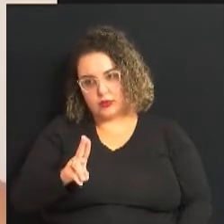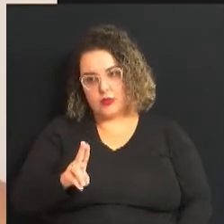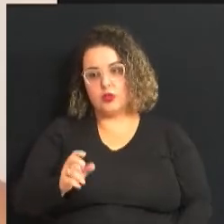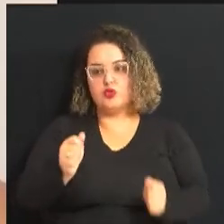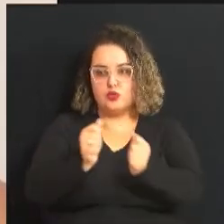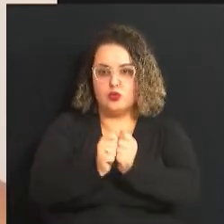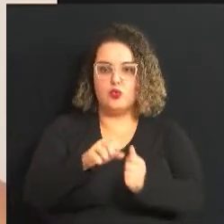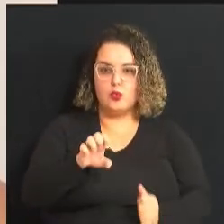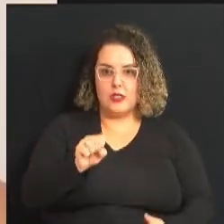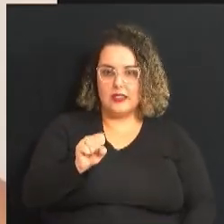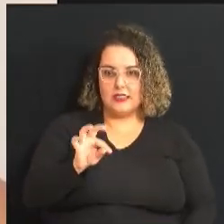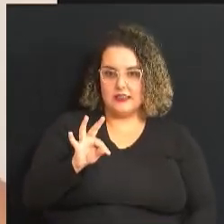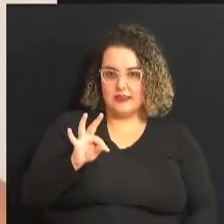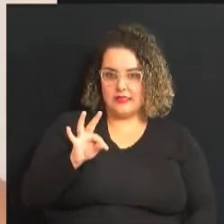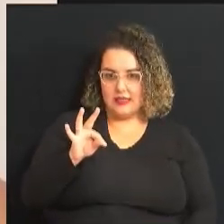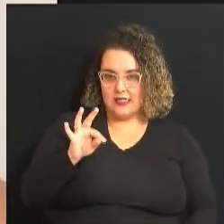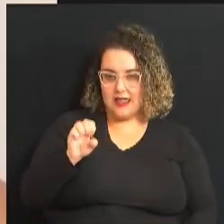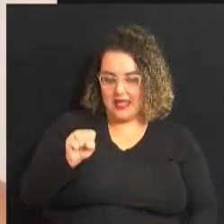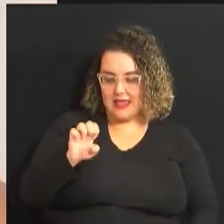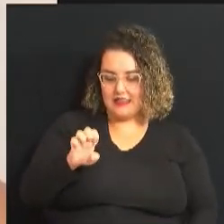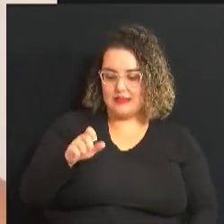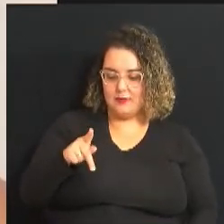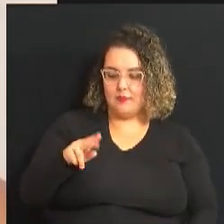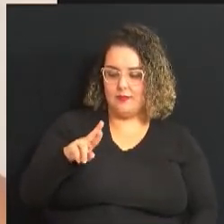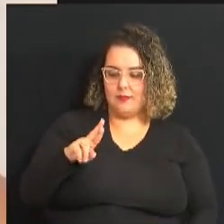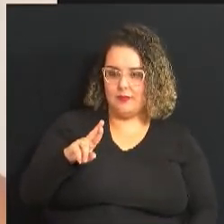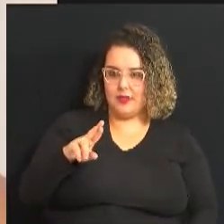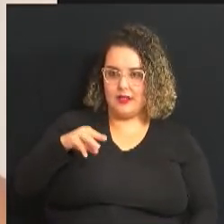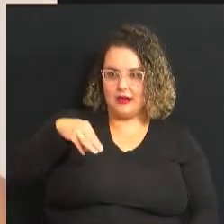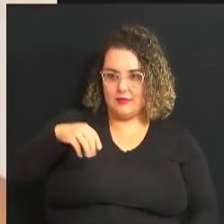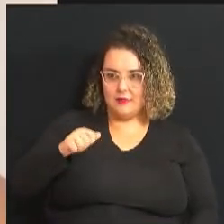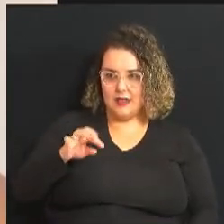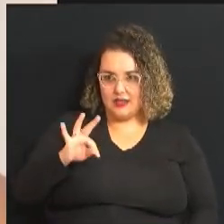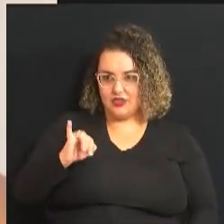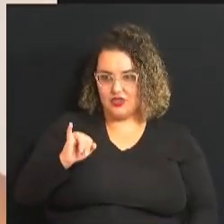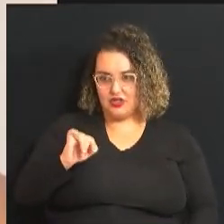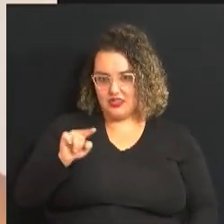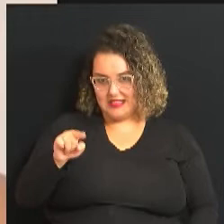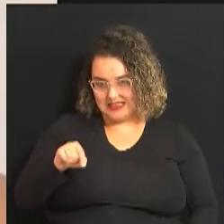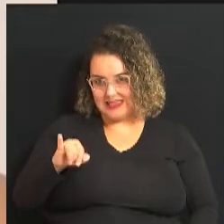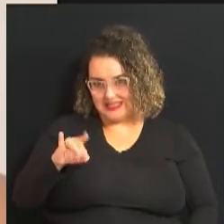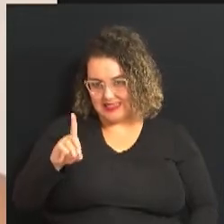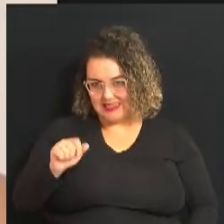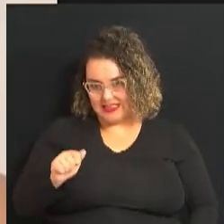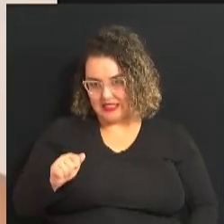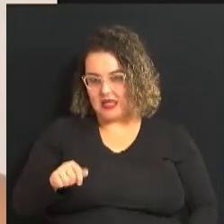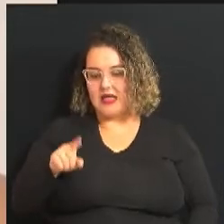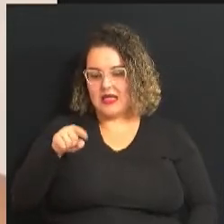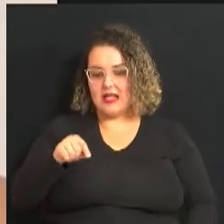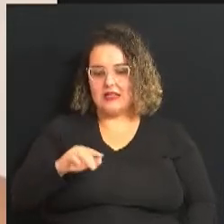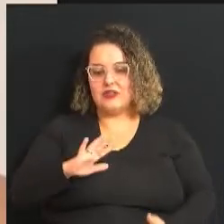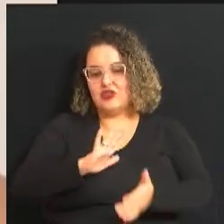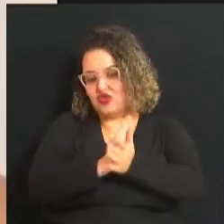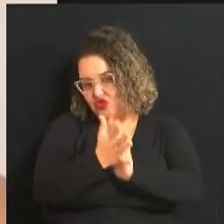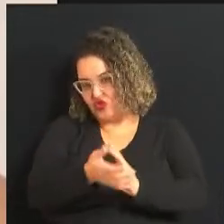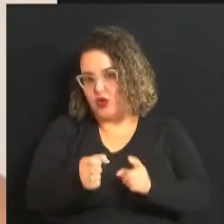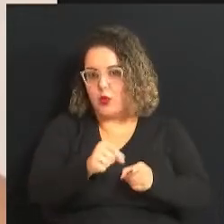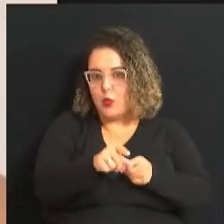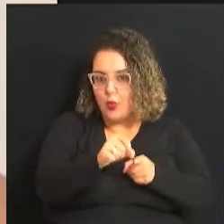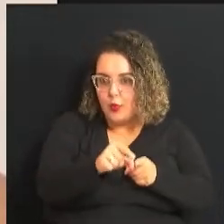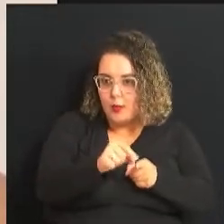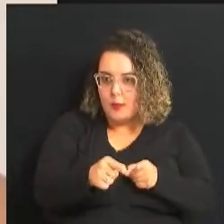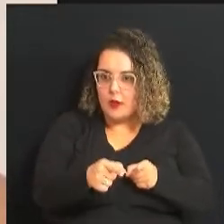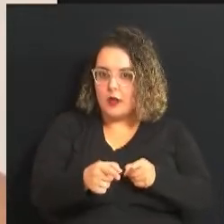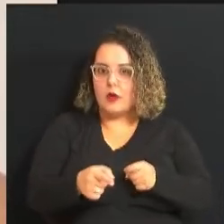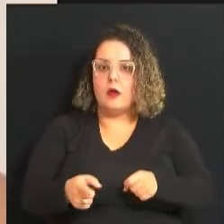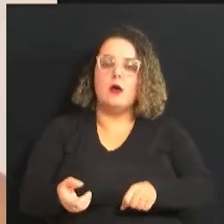é um creme que ajuda a matar os espermatozoides, vamos assim dizer. Então, você coloca antes da relação, tira algumas horas